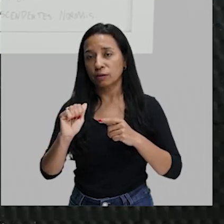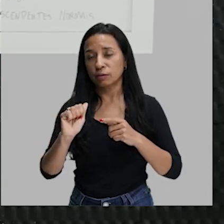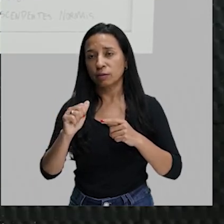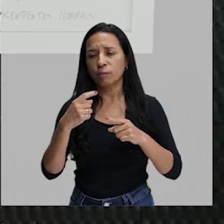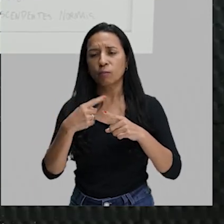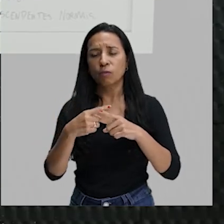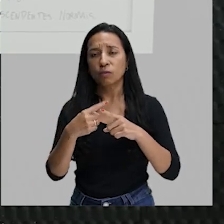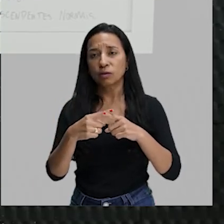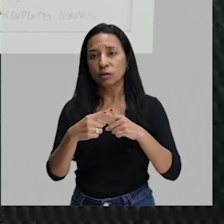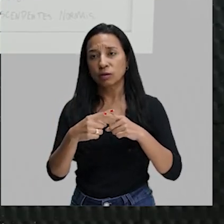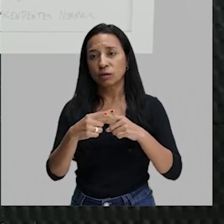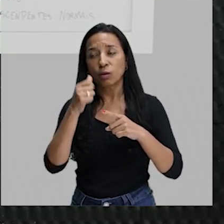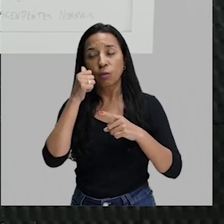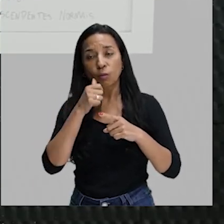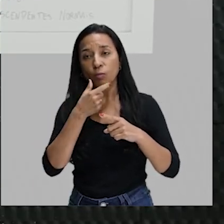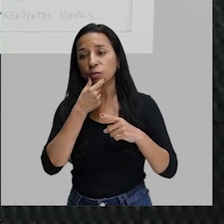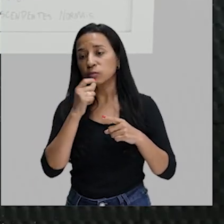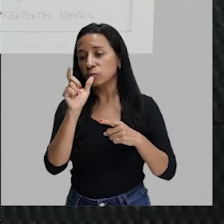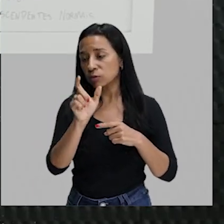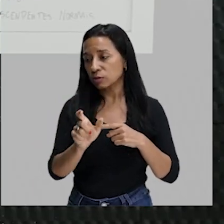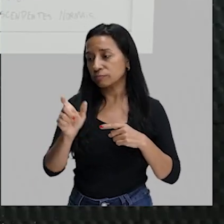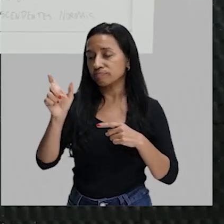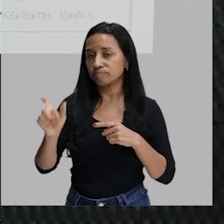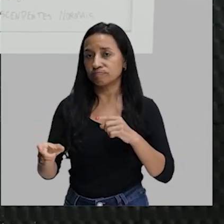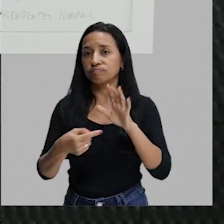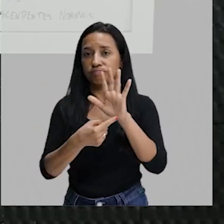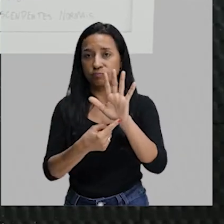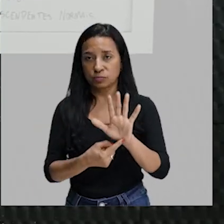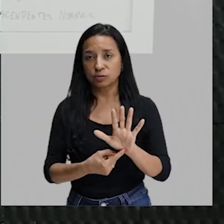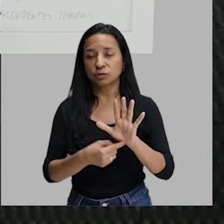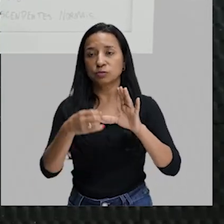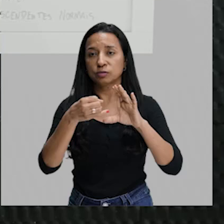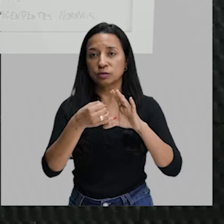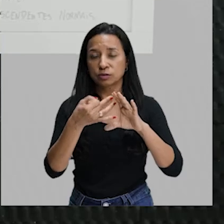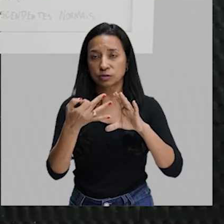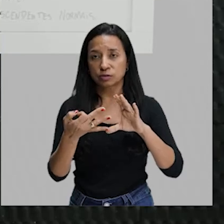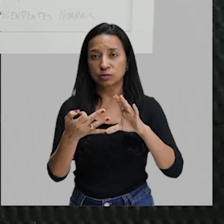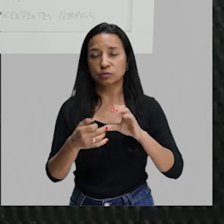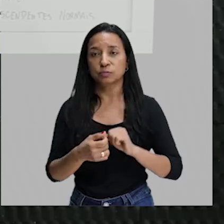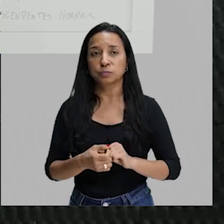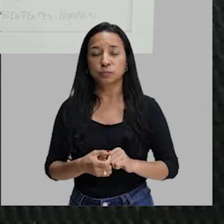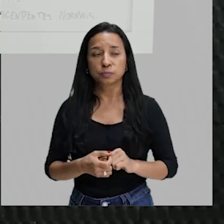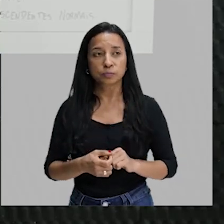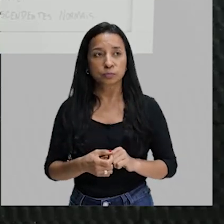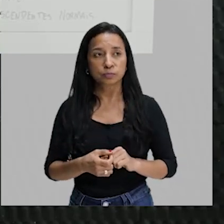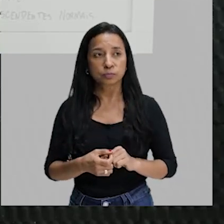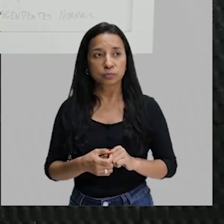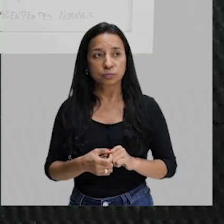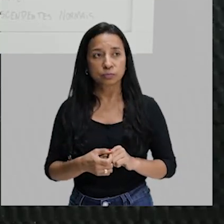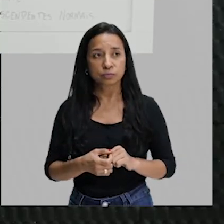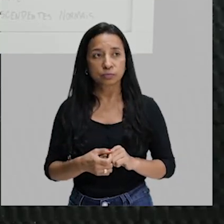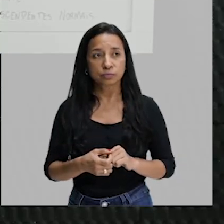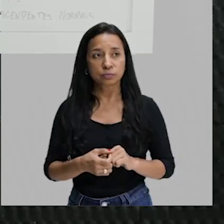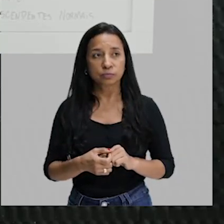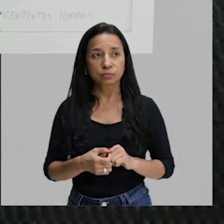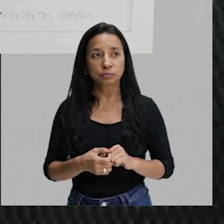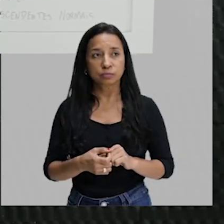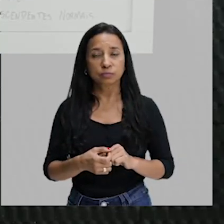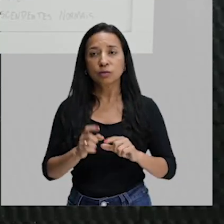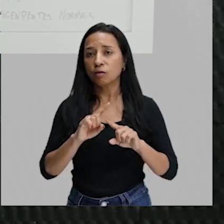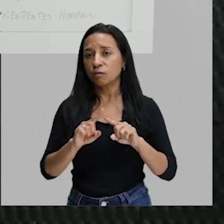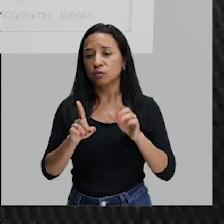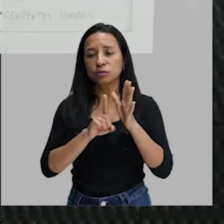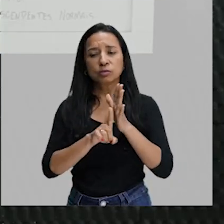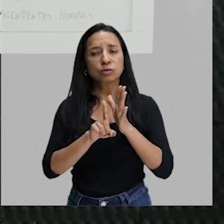Por quê? Porque tanto homens quanto mulheres apresentam essa característica aí, tá certo? Mas essa não é nem o que a questão está